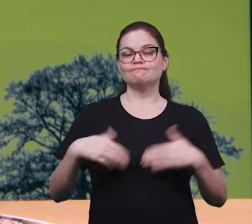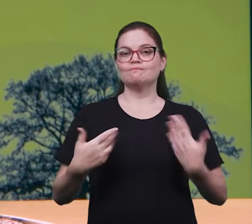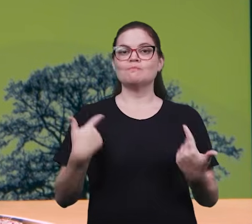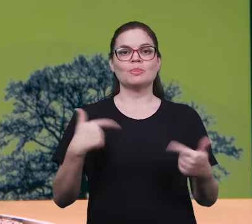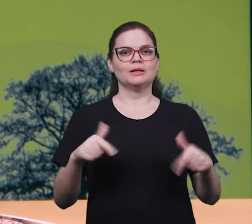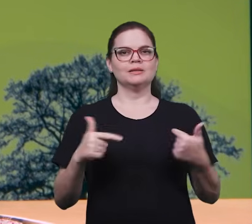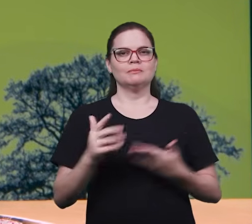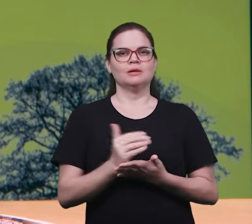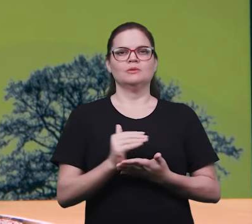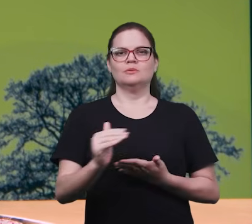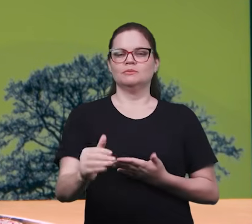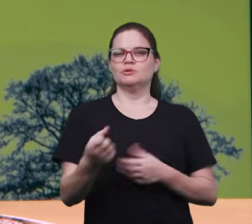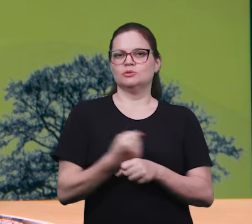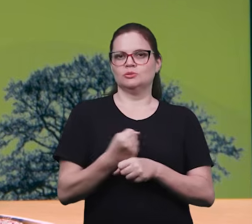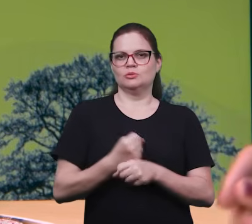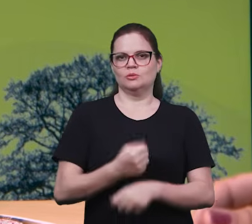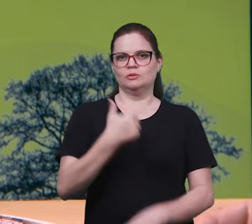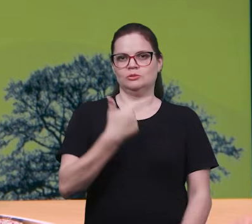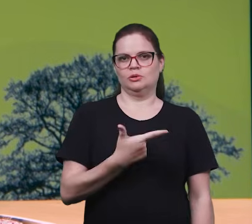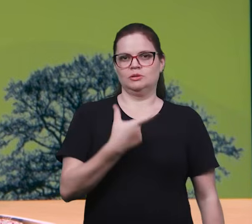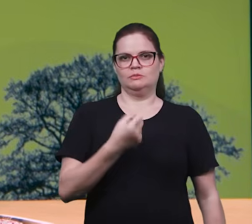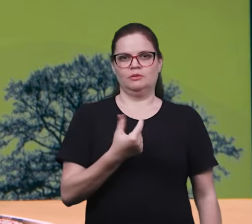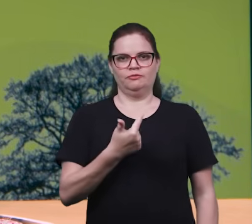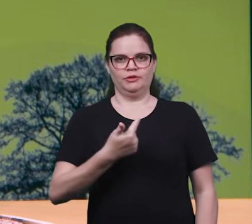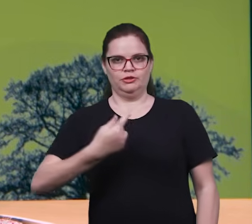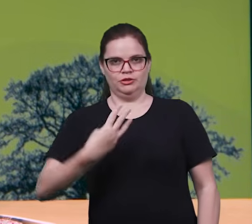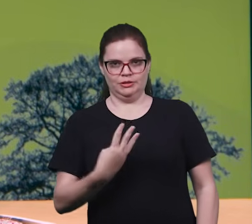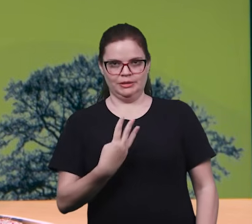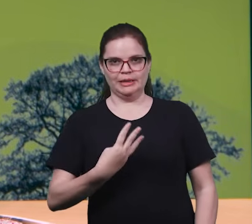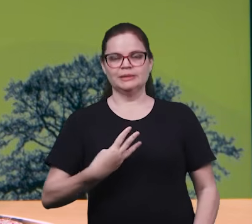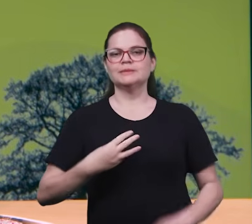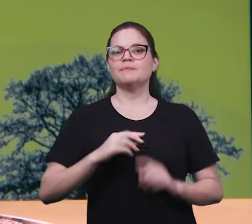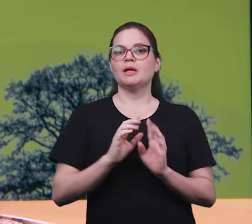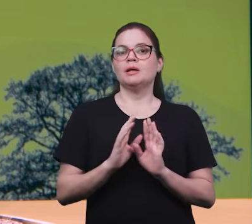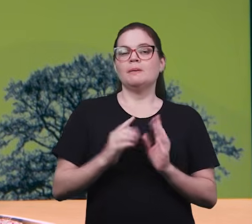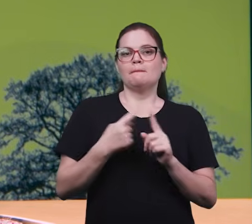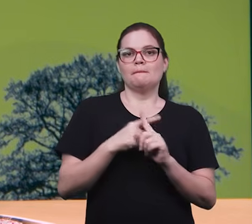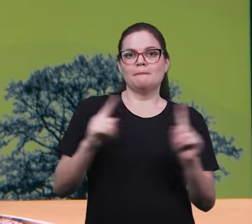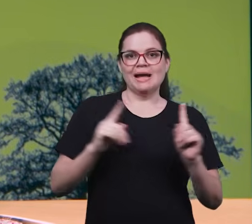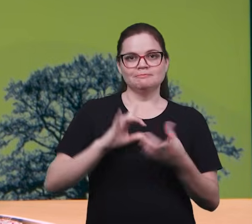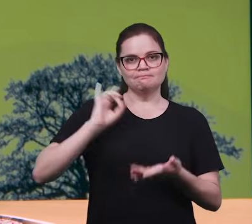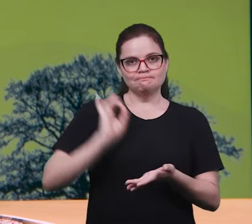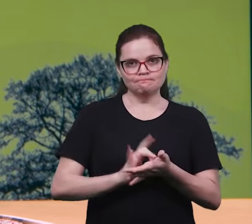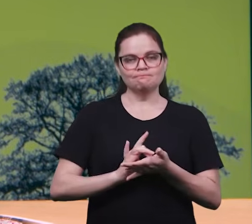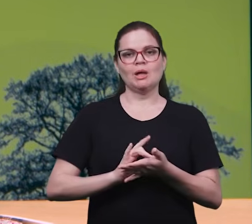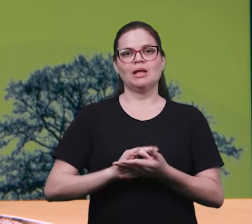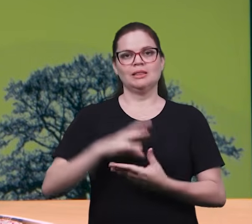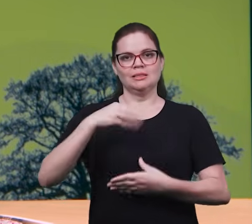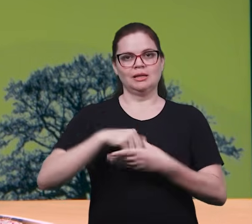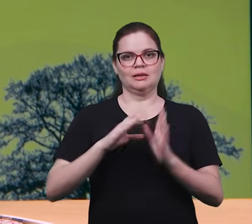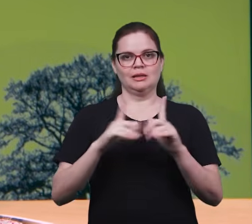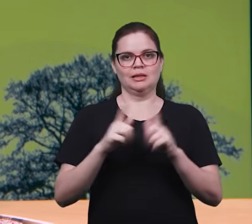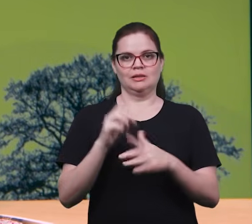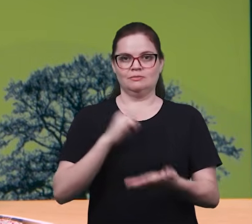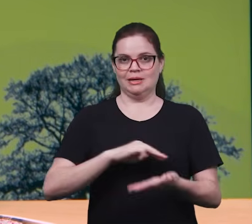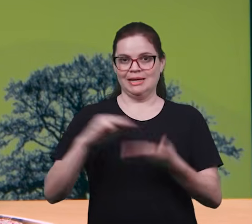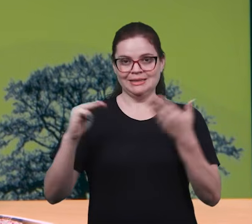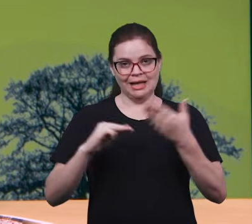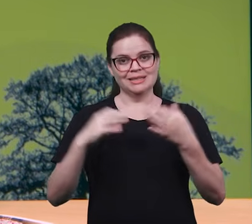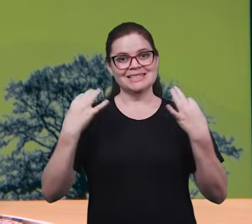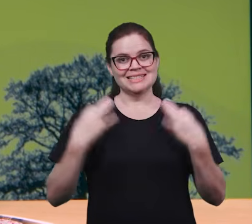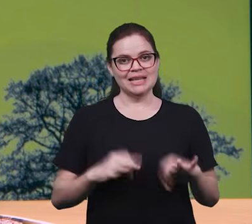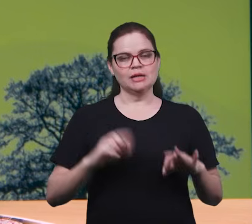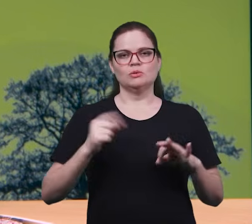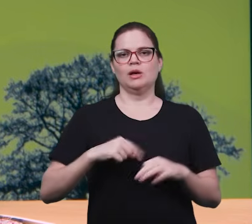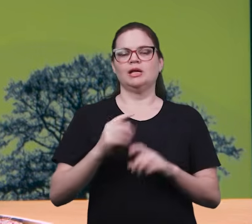desde 2023. Ele foi institucionalizado no final de 2024, a pedido de pastor Gideuti, que teve acesso a uma